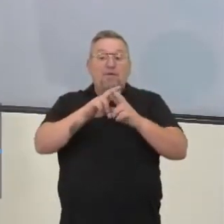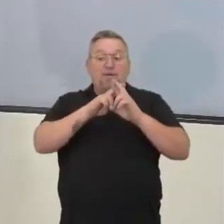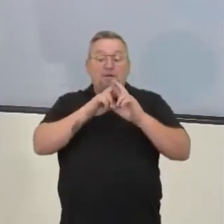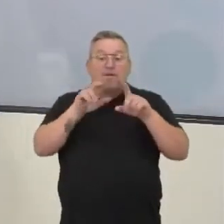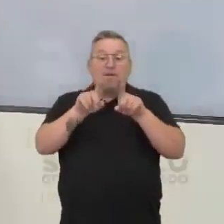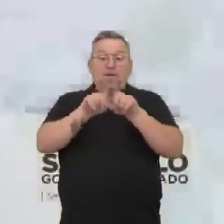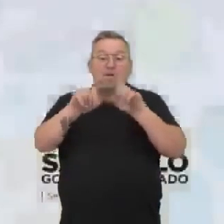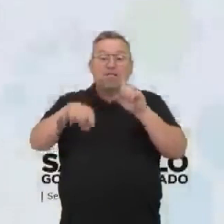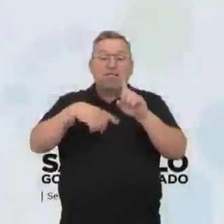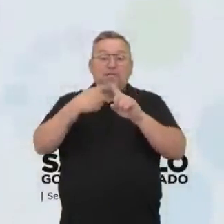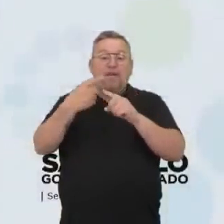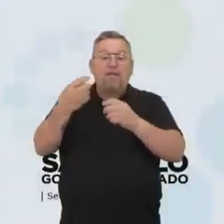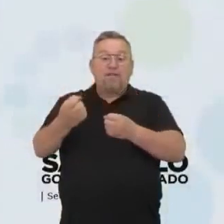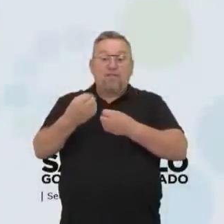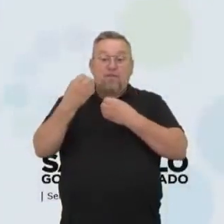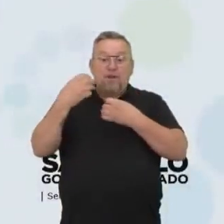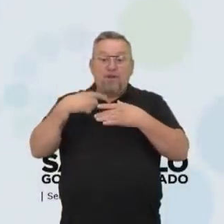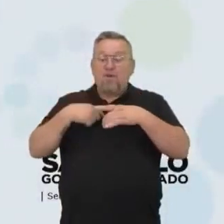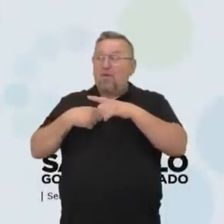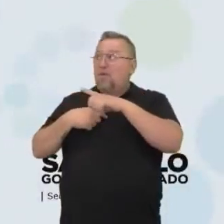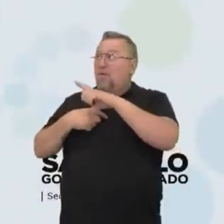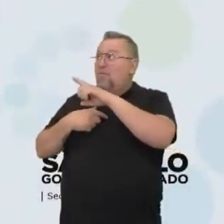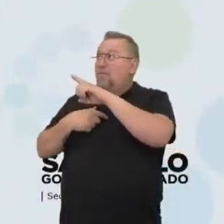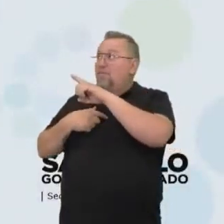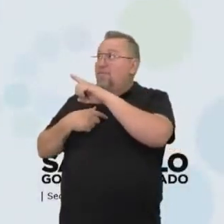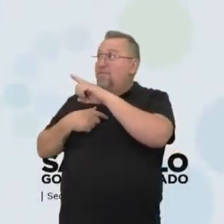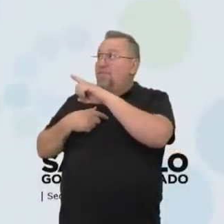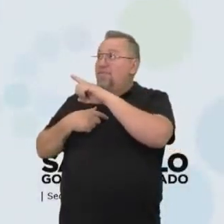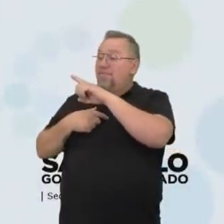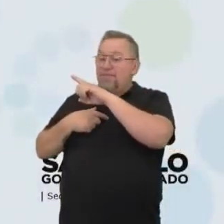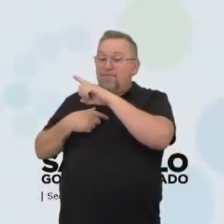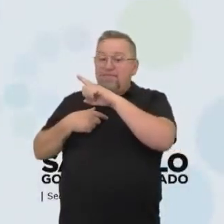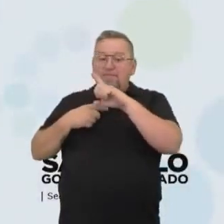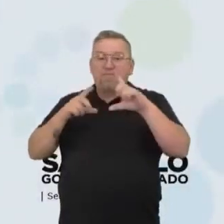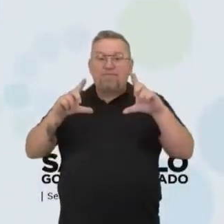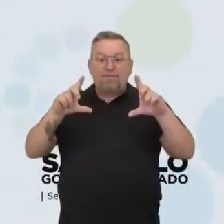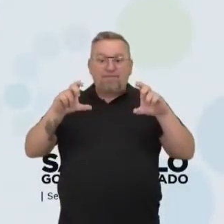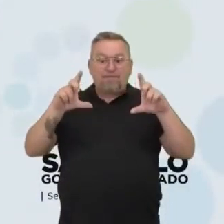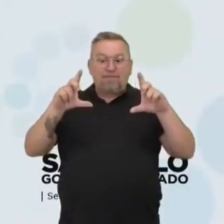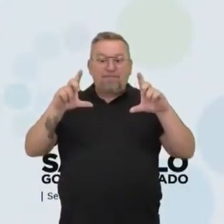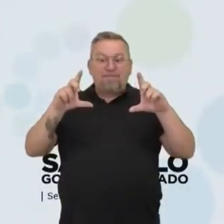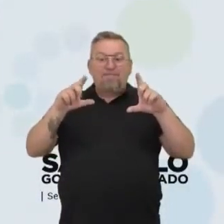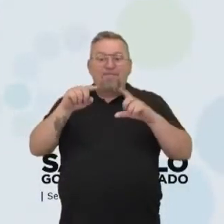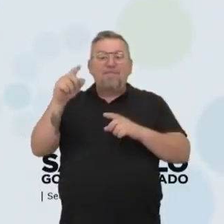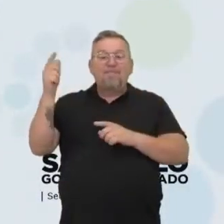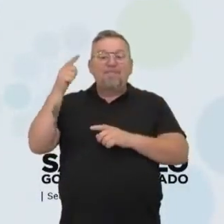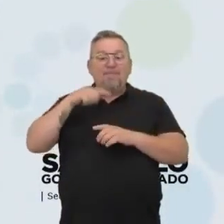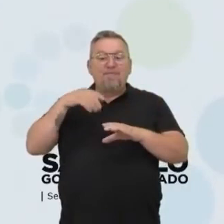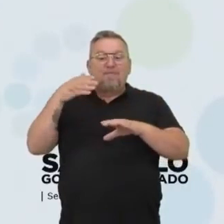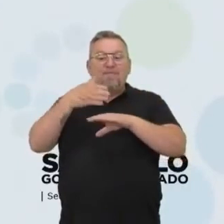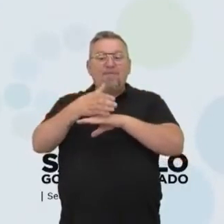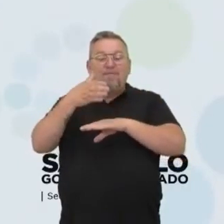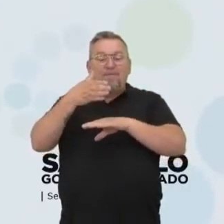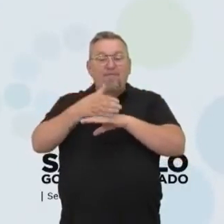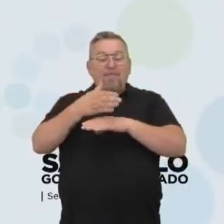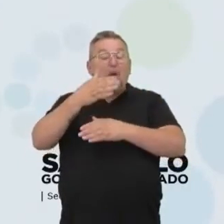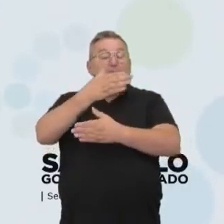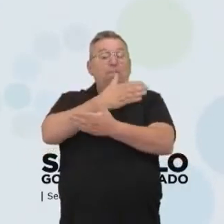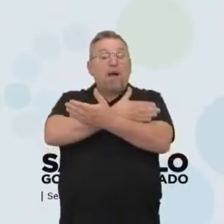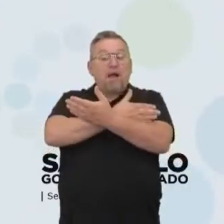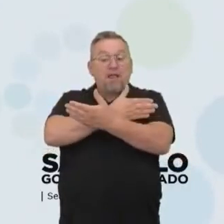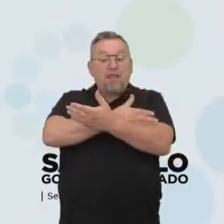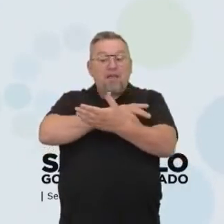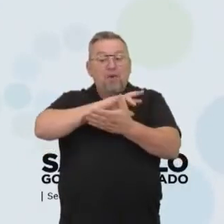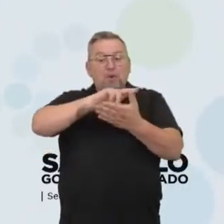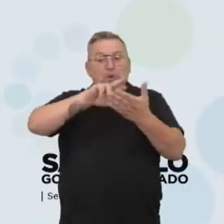mais informação sobre esse programa, então através desse QR Code que está aparecendo aí, você consegue acessar uma pasta e lá está